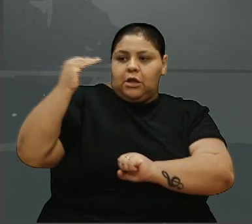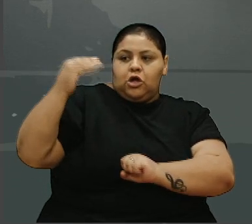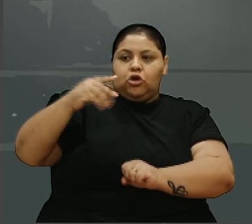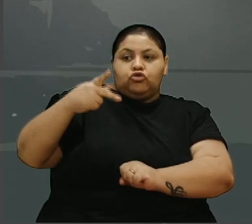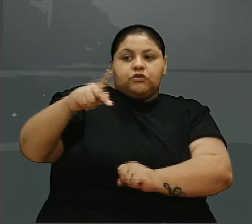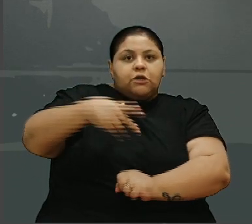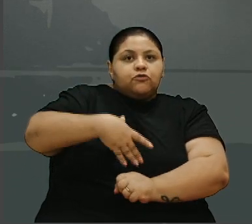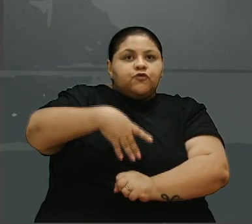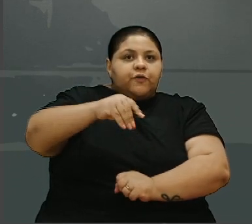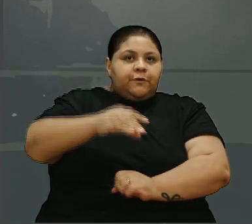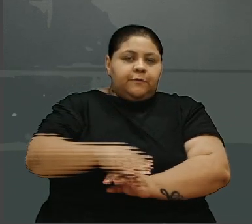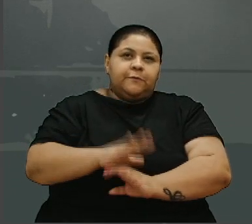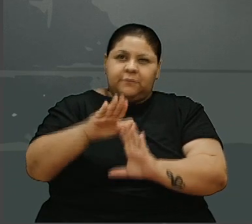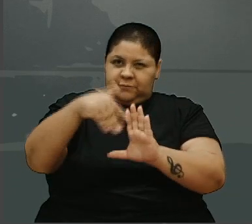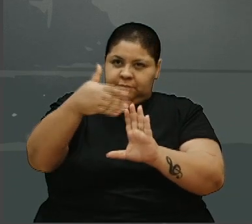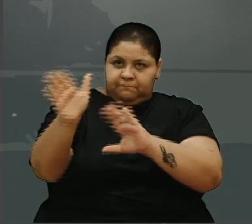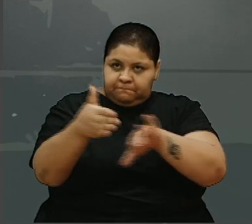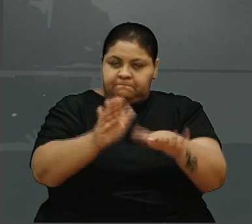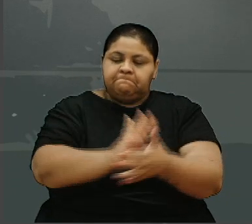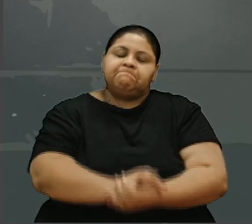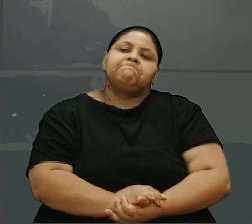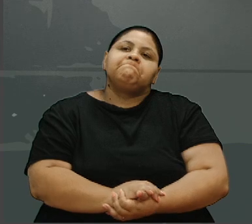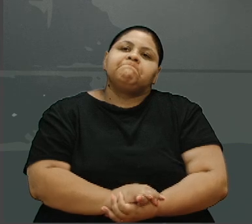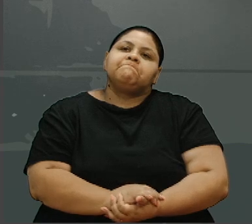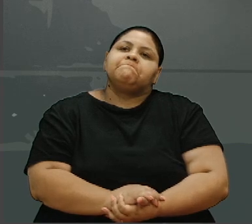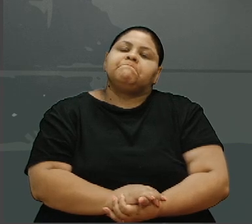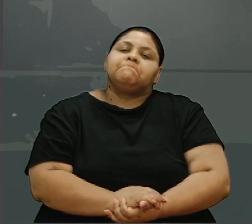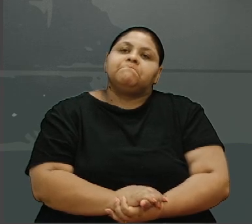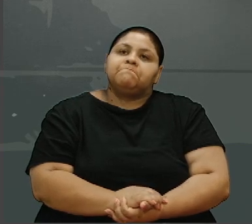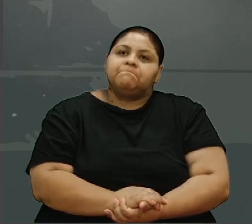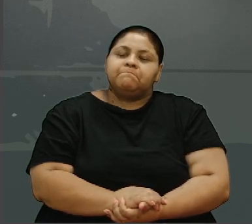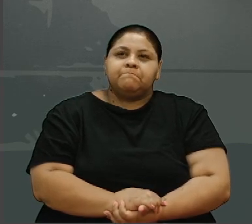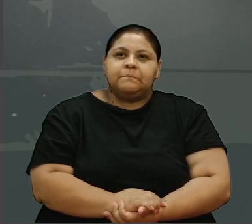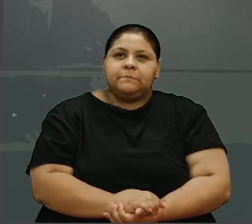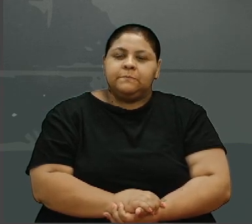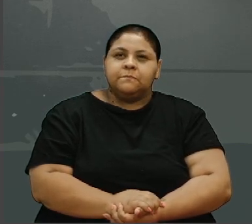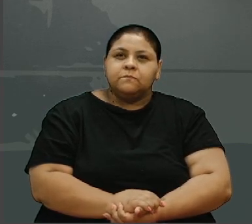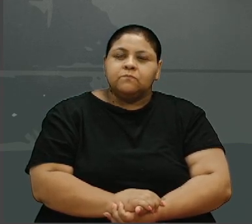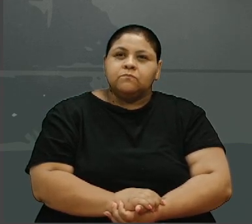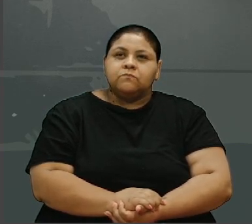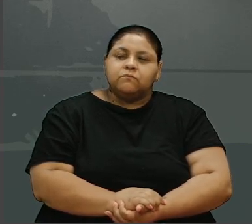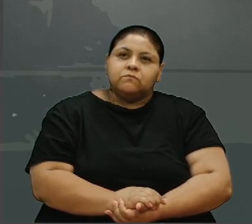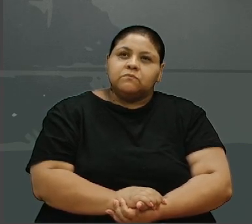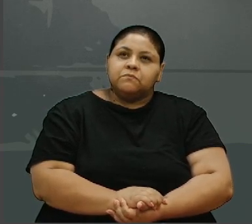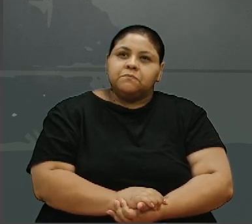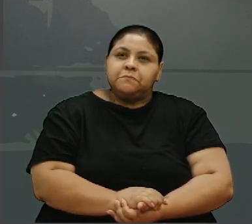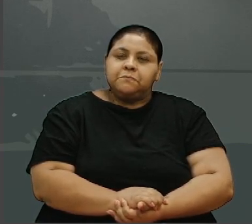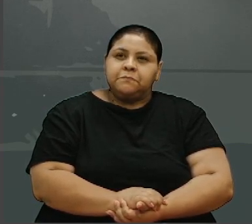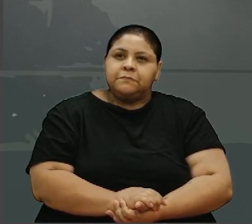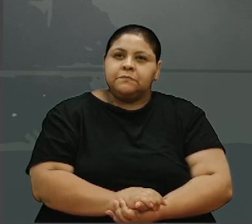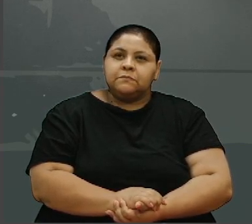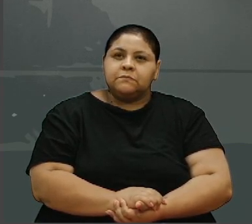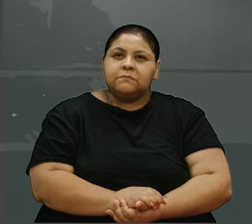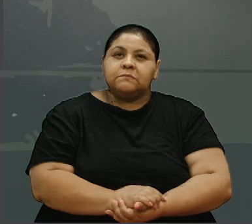filhos. Próxima tela, por favor. Então, eu coloquei ali sobre essa